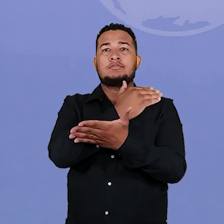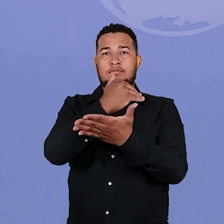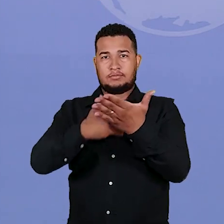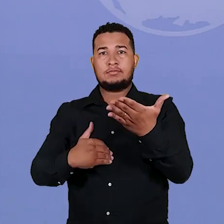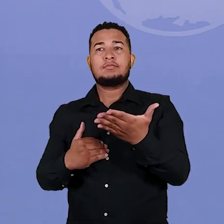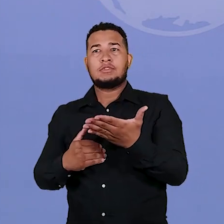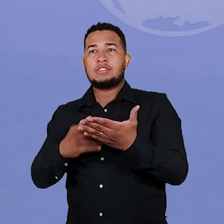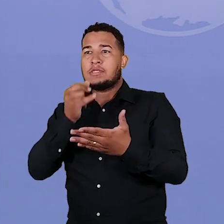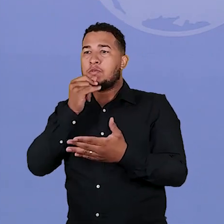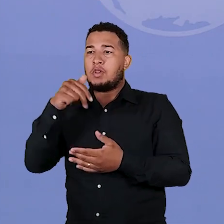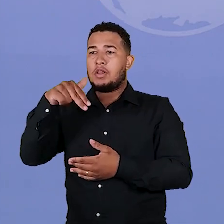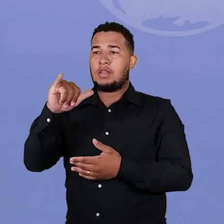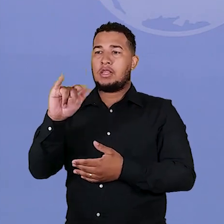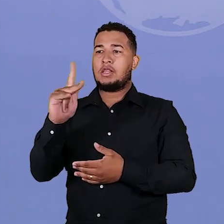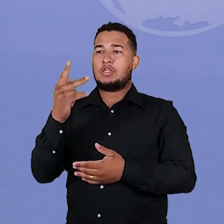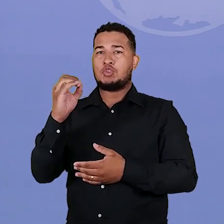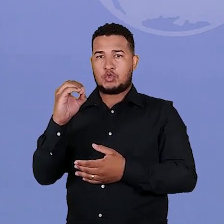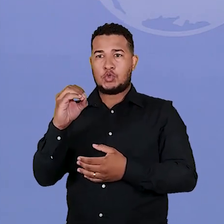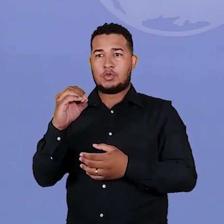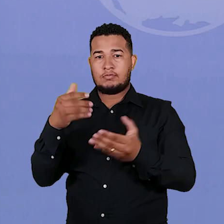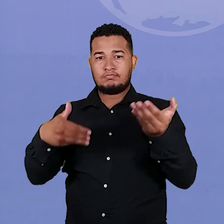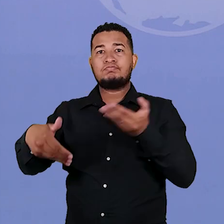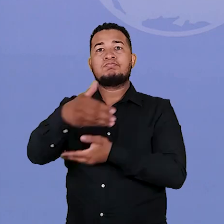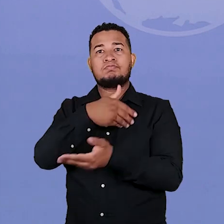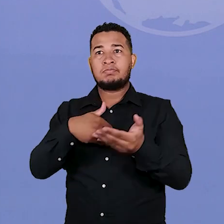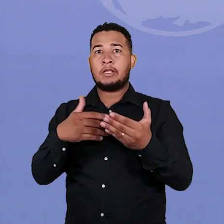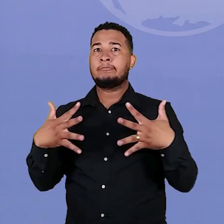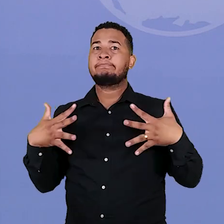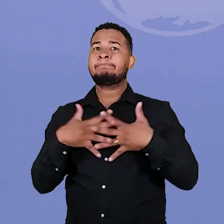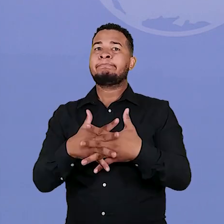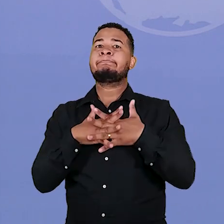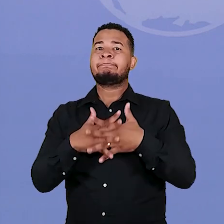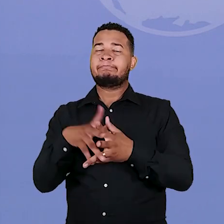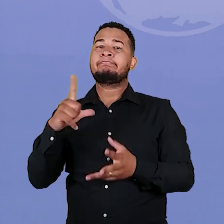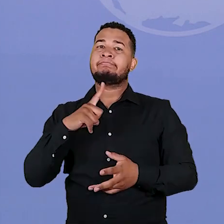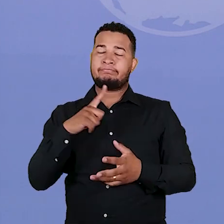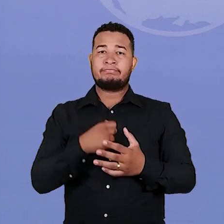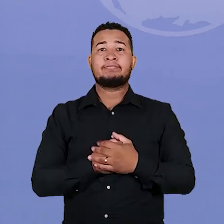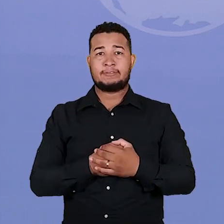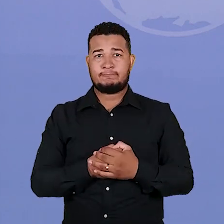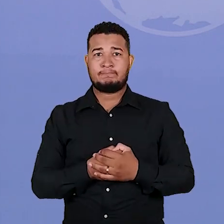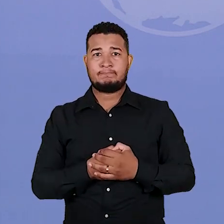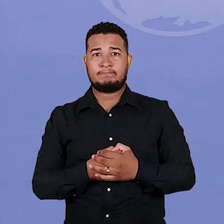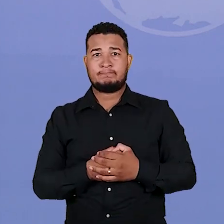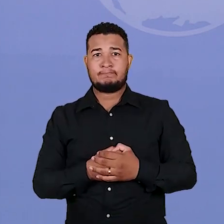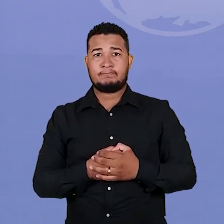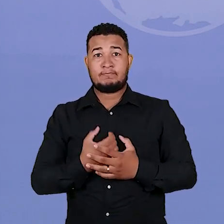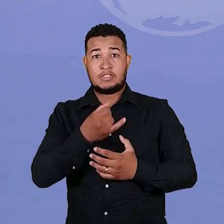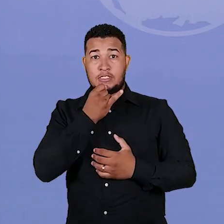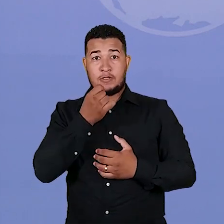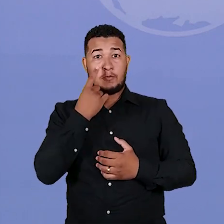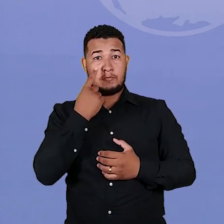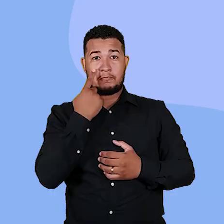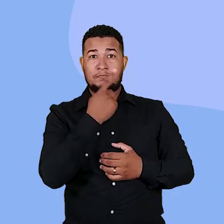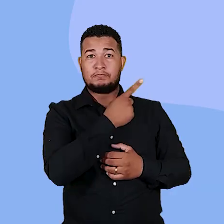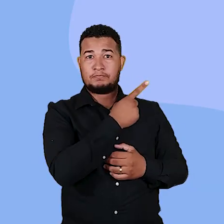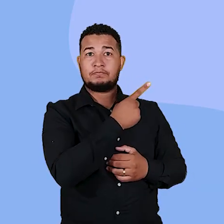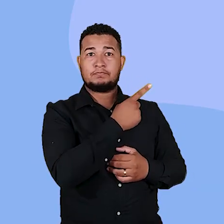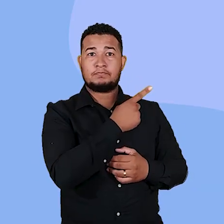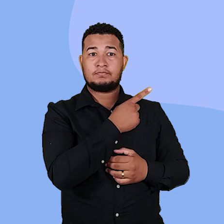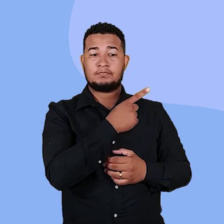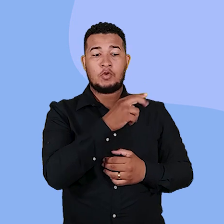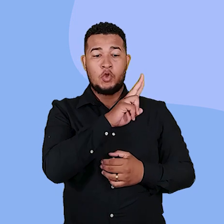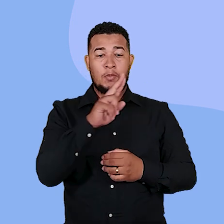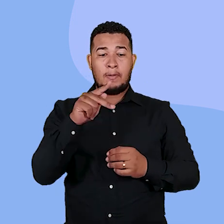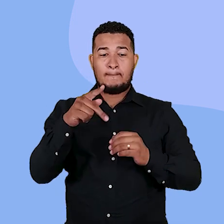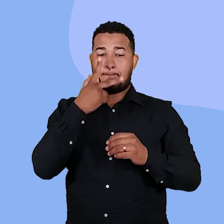um compartilhamento de nicho ecológico com outra espécie, aí vai dar ruim, tá? Olha só, esse daqui